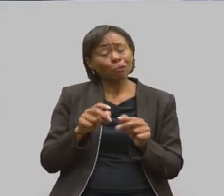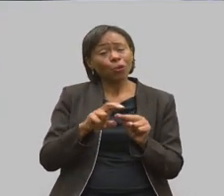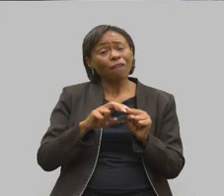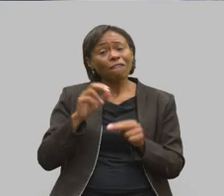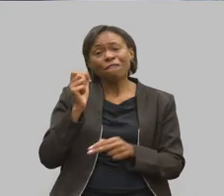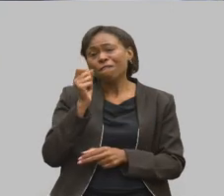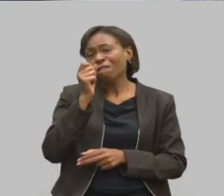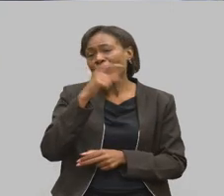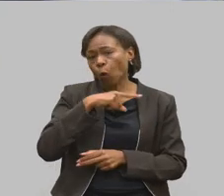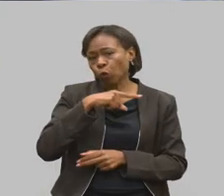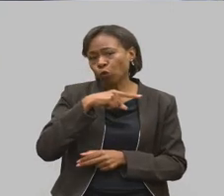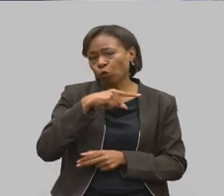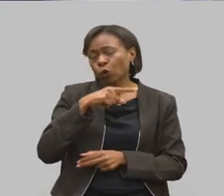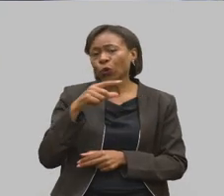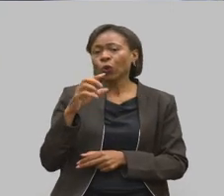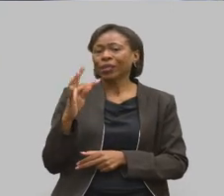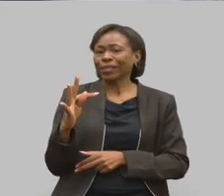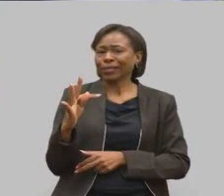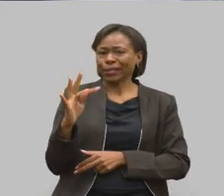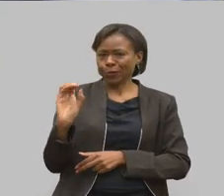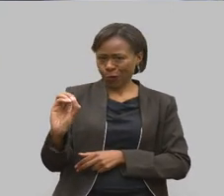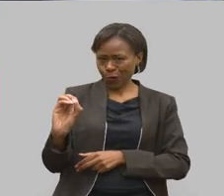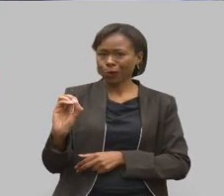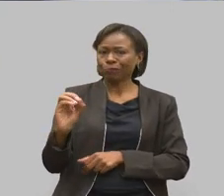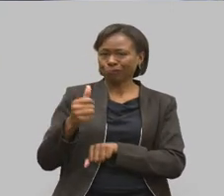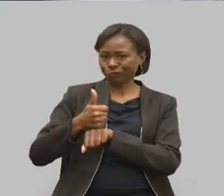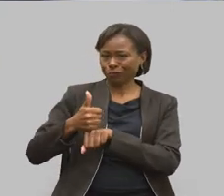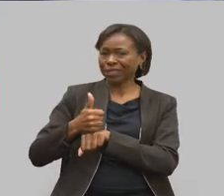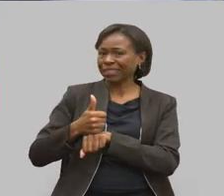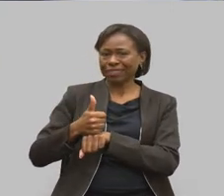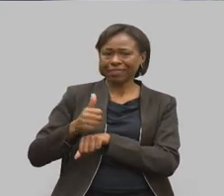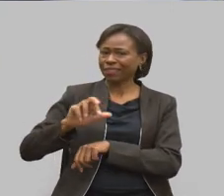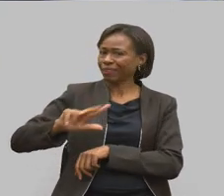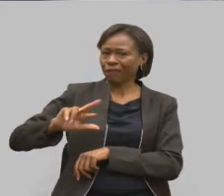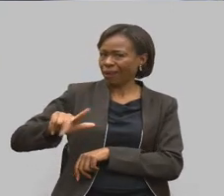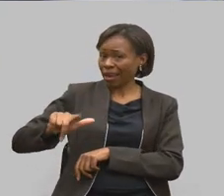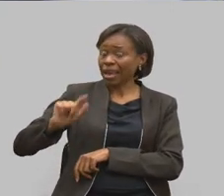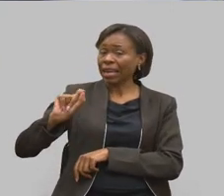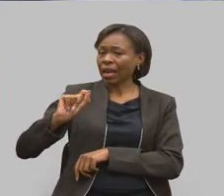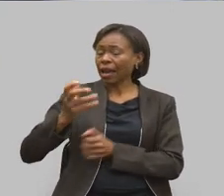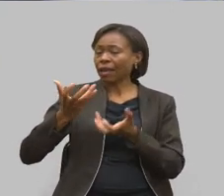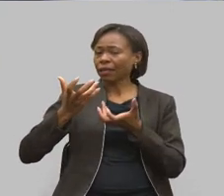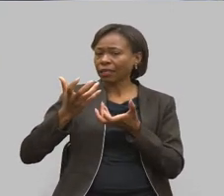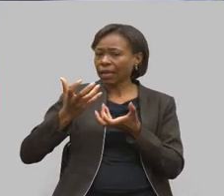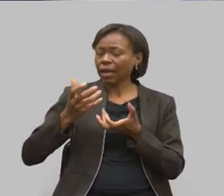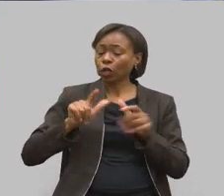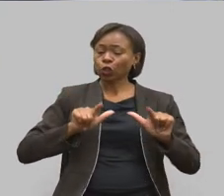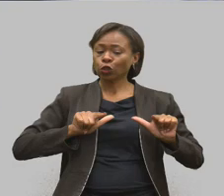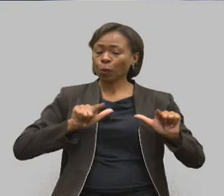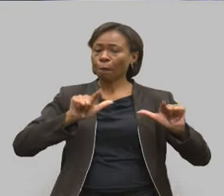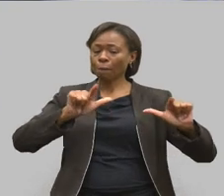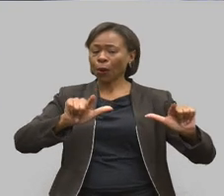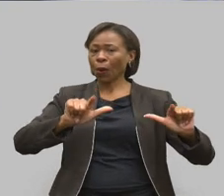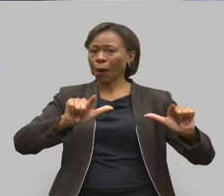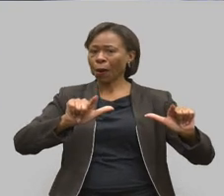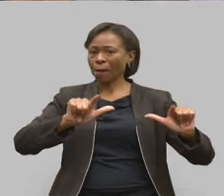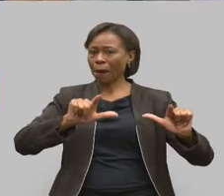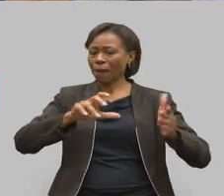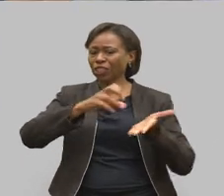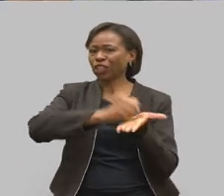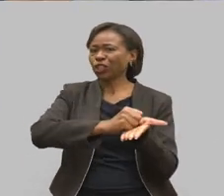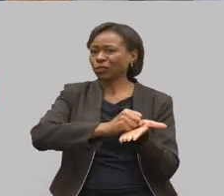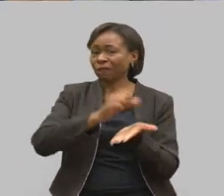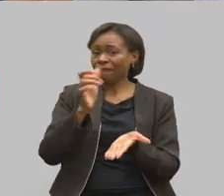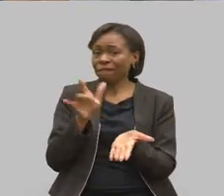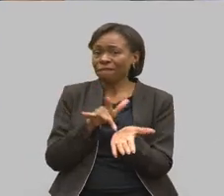ocupacionais de pessoas tentando fazer inscrição no conselho com diplomas falsos e fazendo exercício legal da profissão porque a